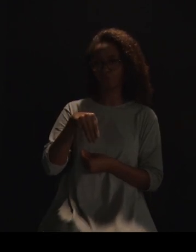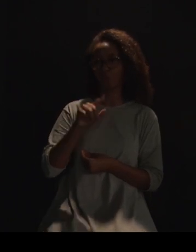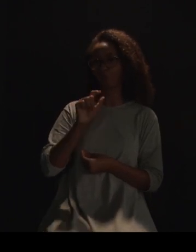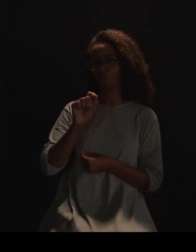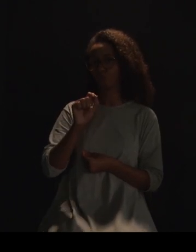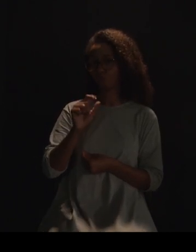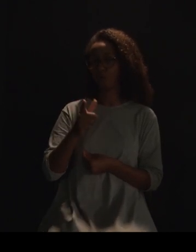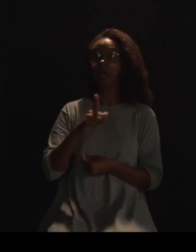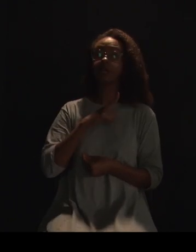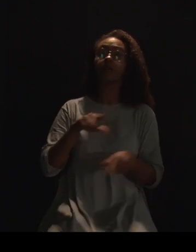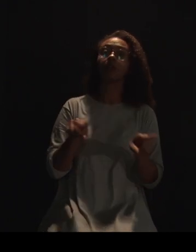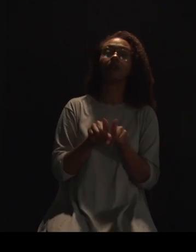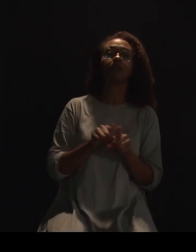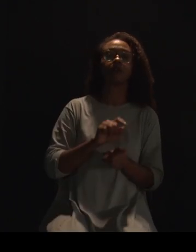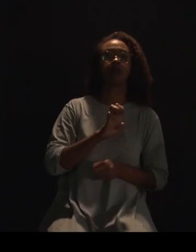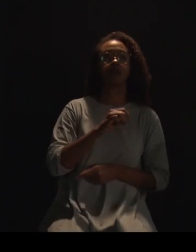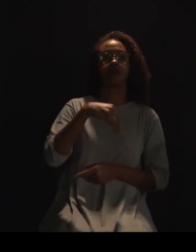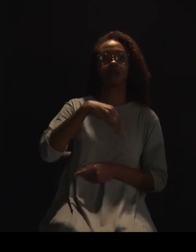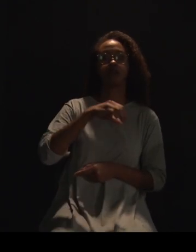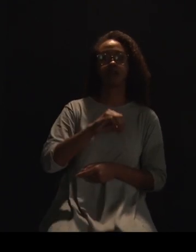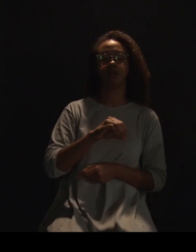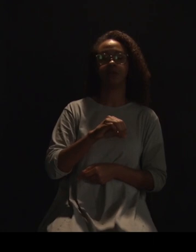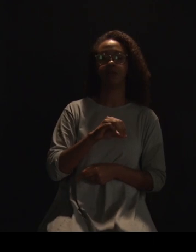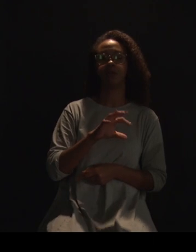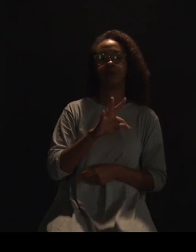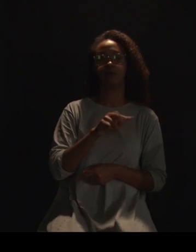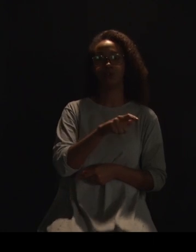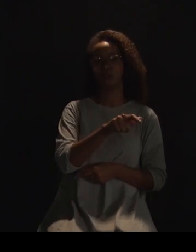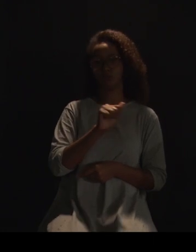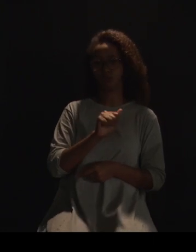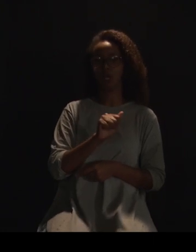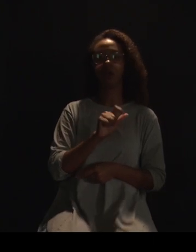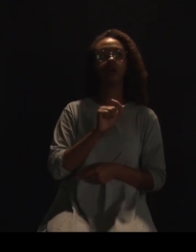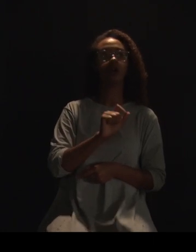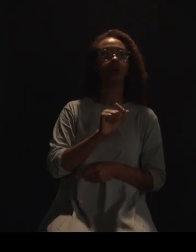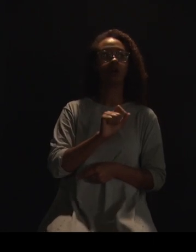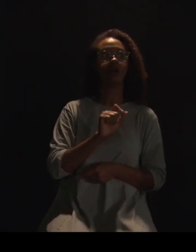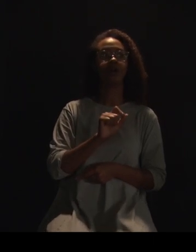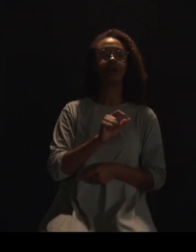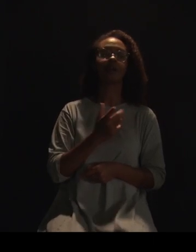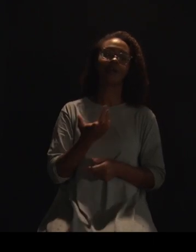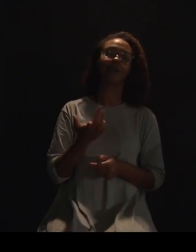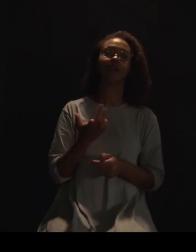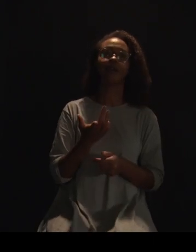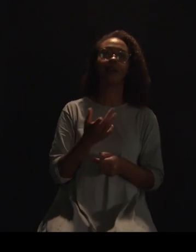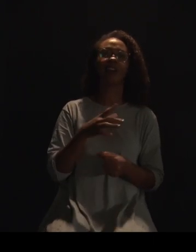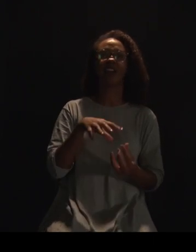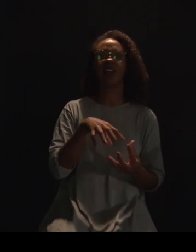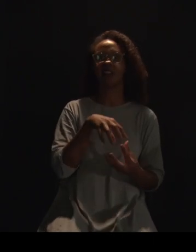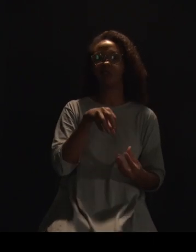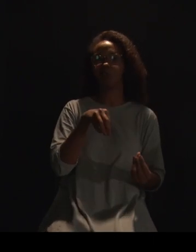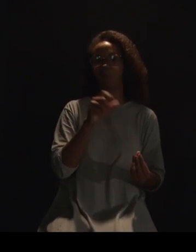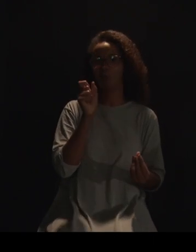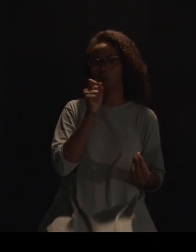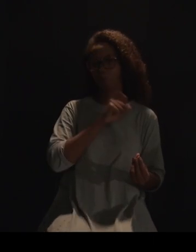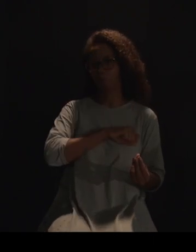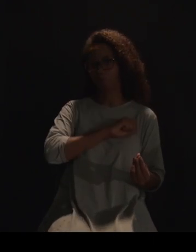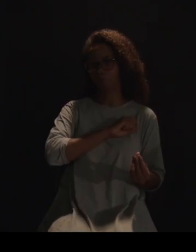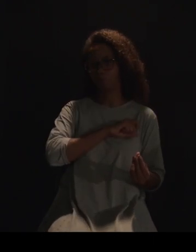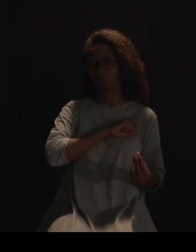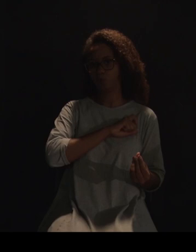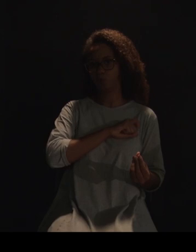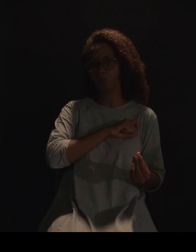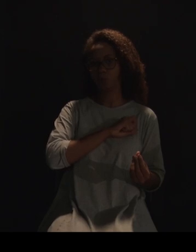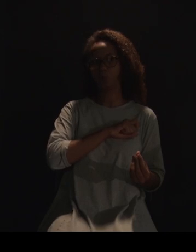emotion watch é é o corumbaense que tainá que são um espírito ruim né é o coro ao